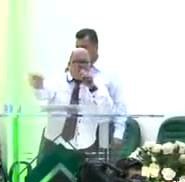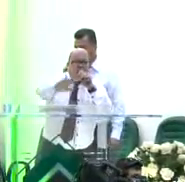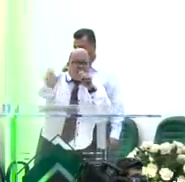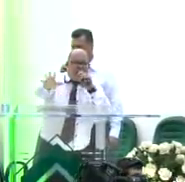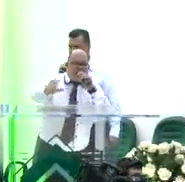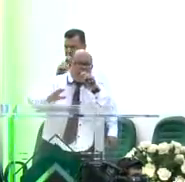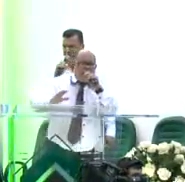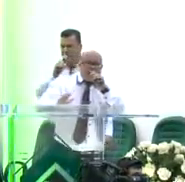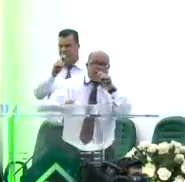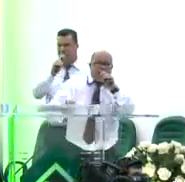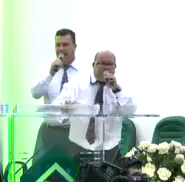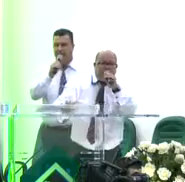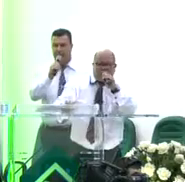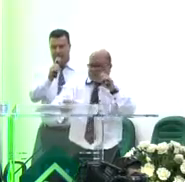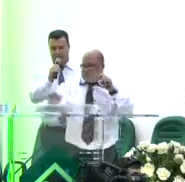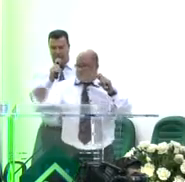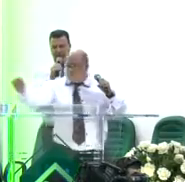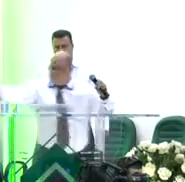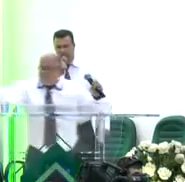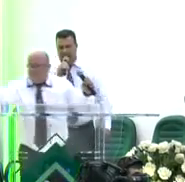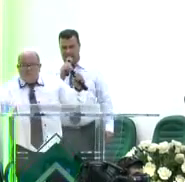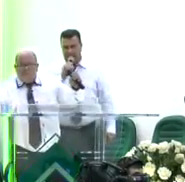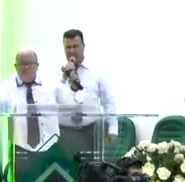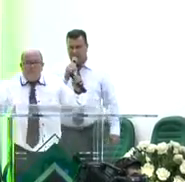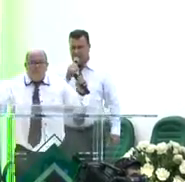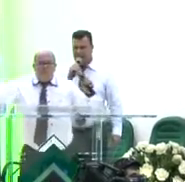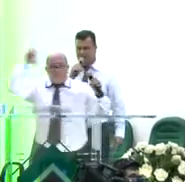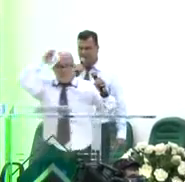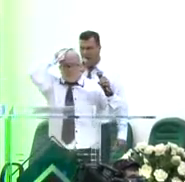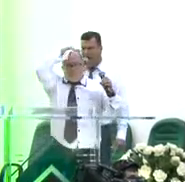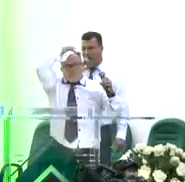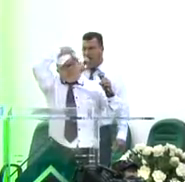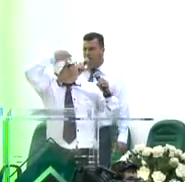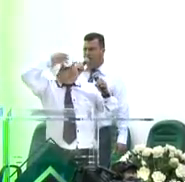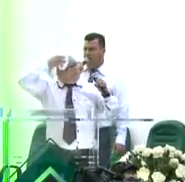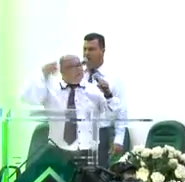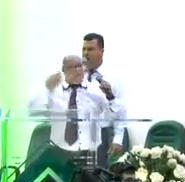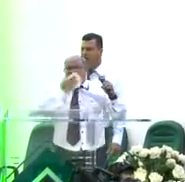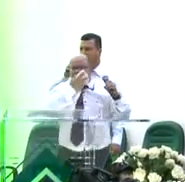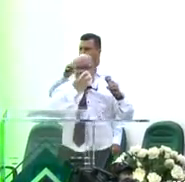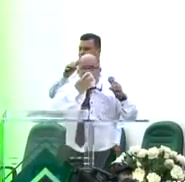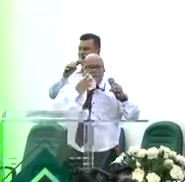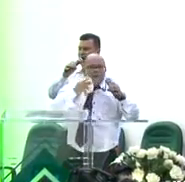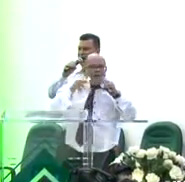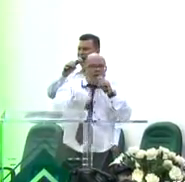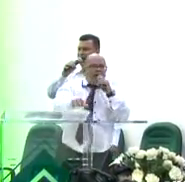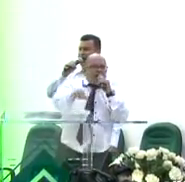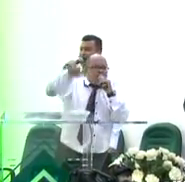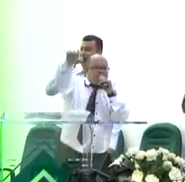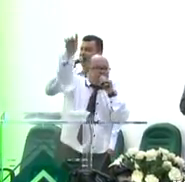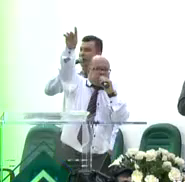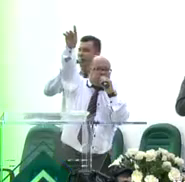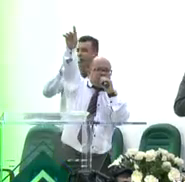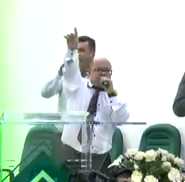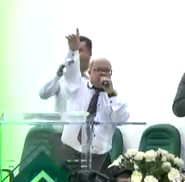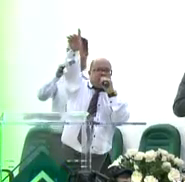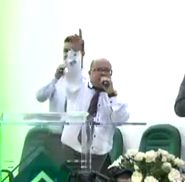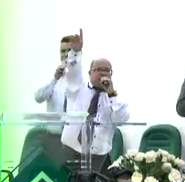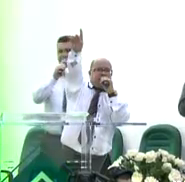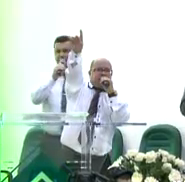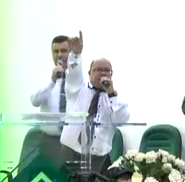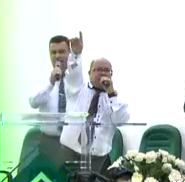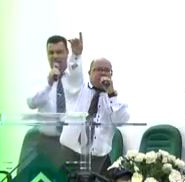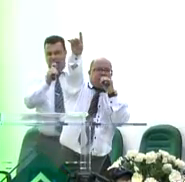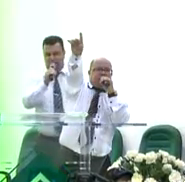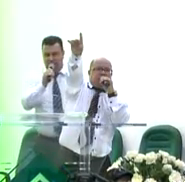para as pessoas que não são crentes vir à frente. Mas Deus marcou o dia. As pessoas que não são